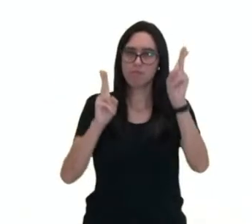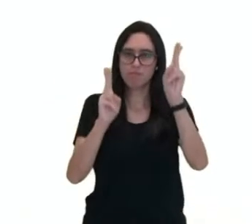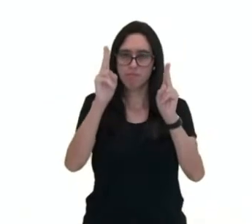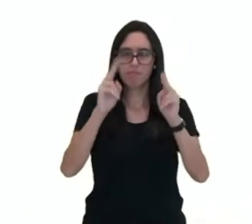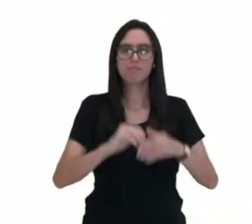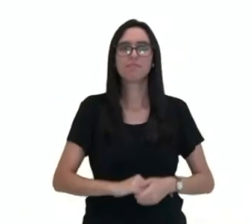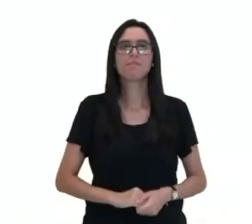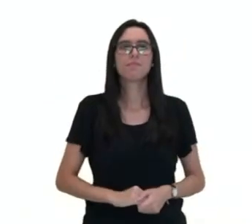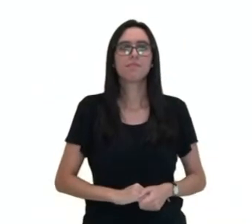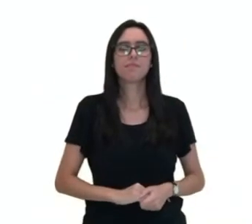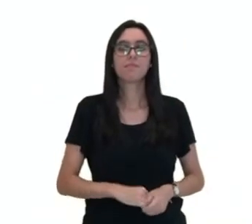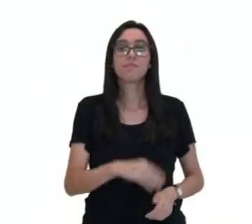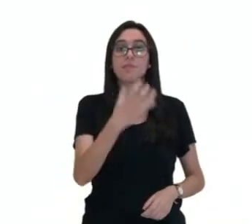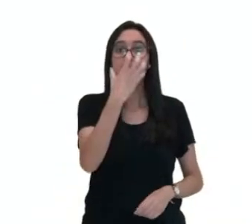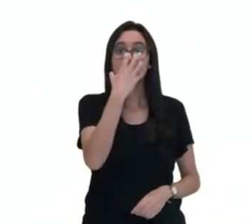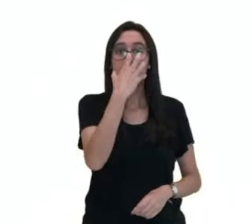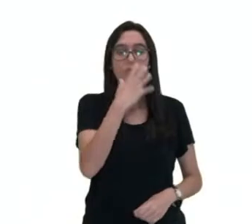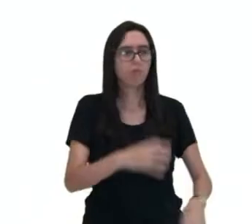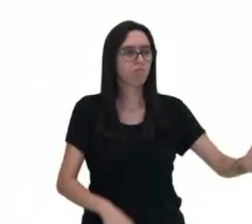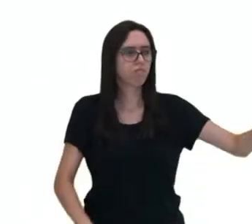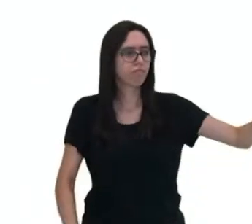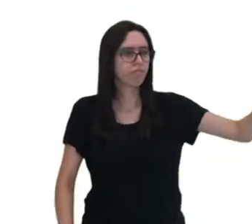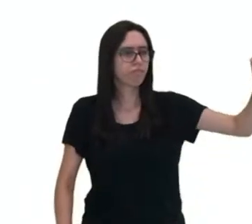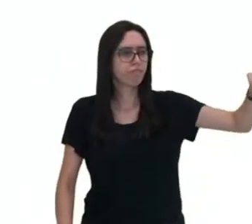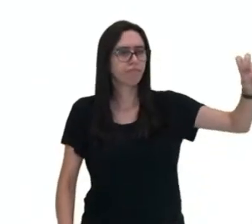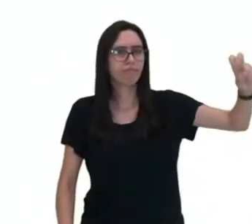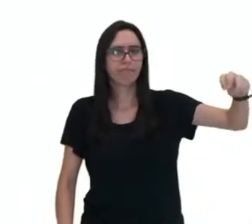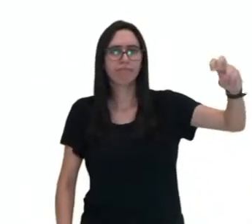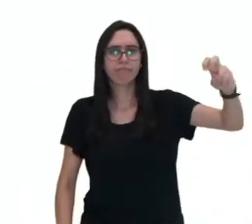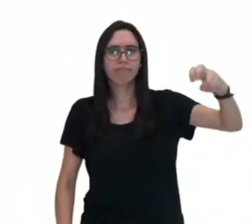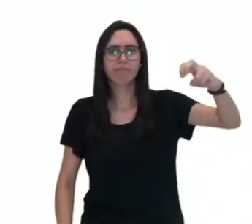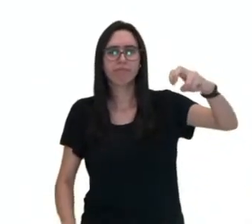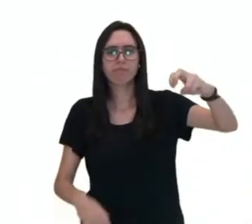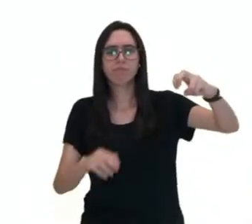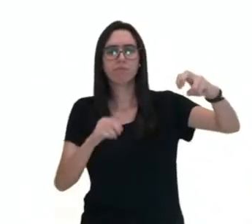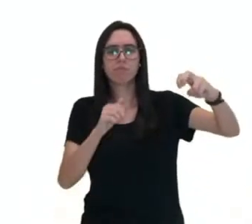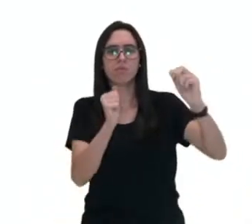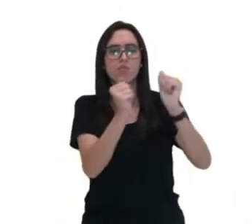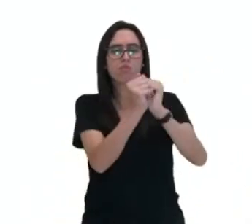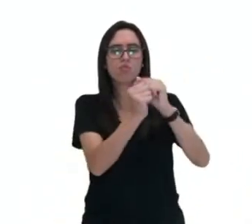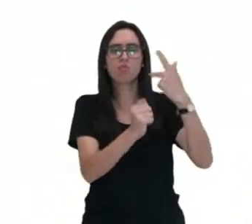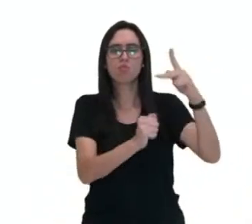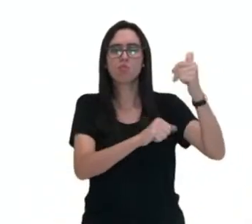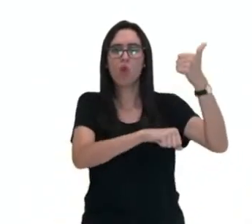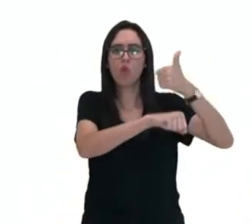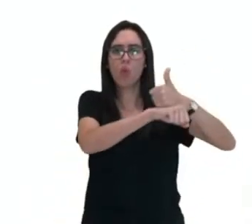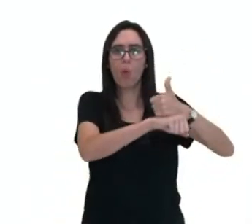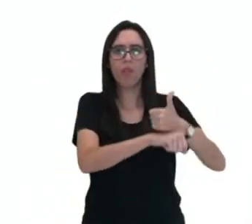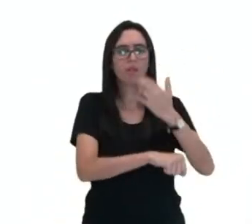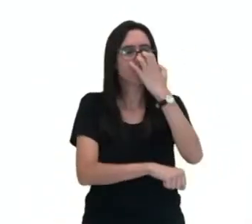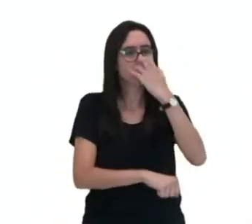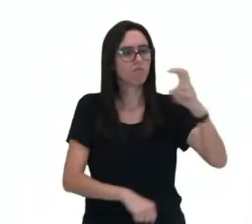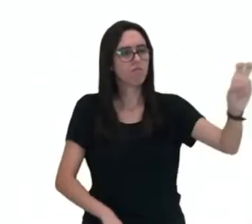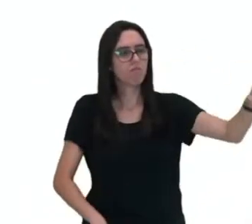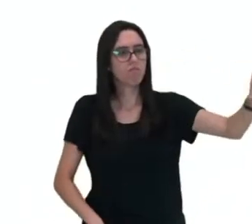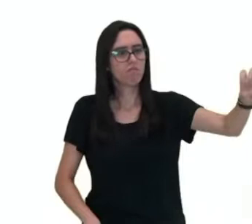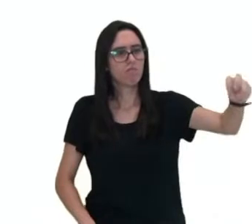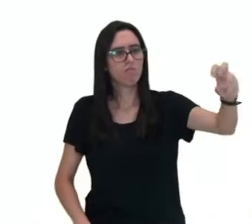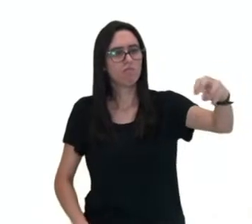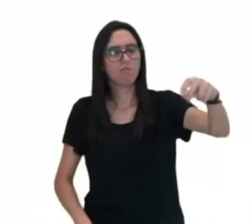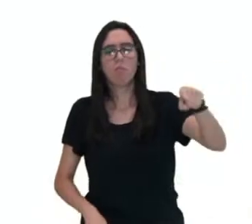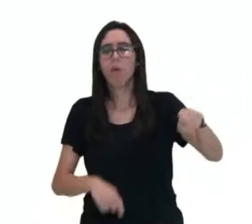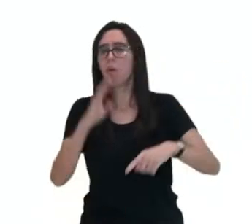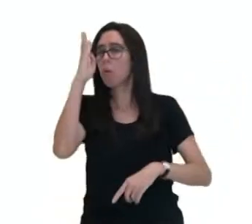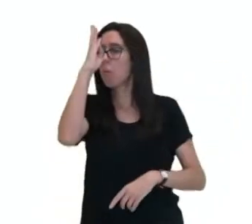lá vinha ele trotando à frente de sua dona, arrastando seu comprimento,